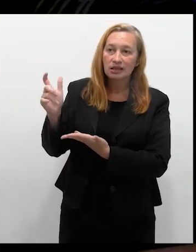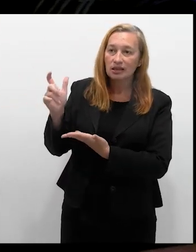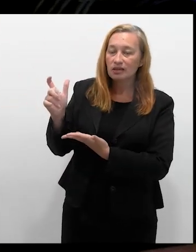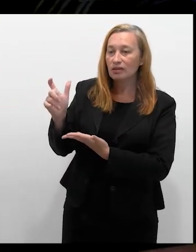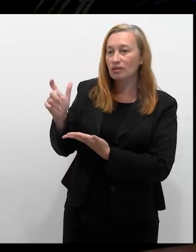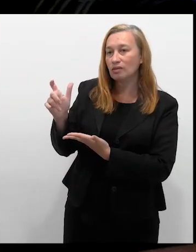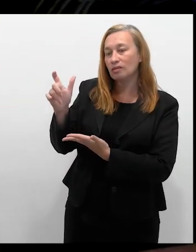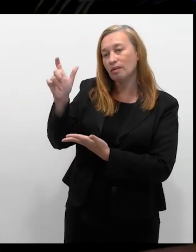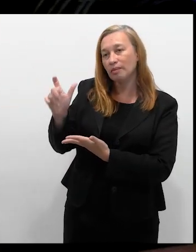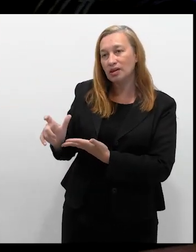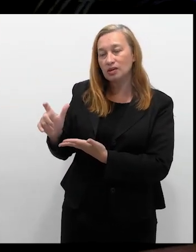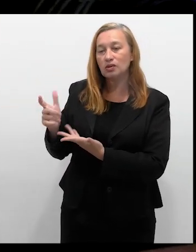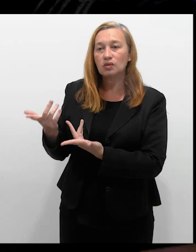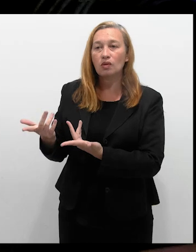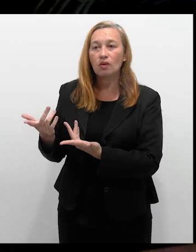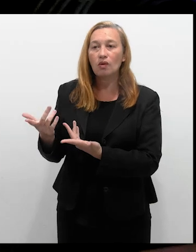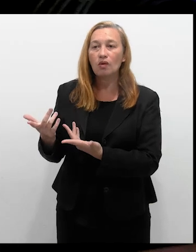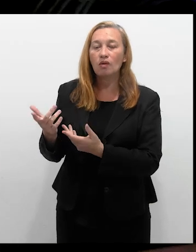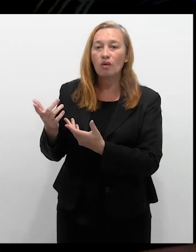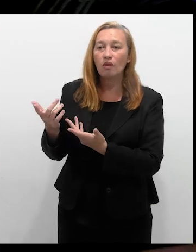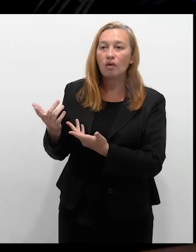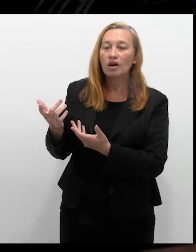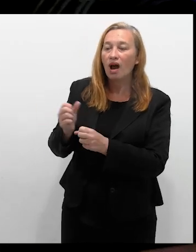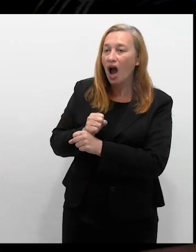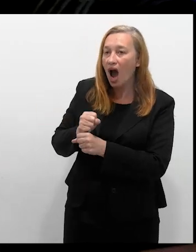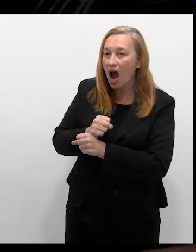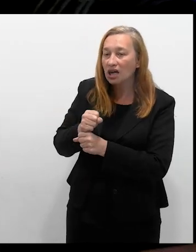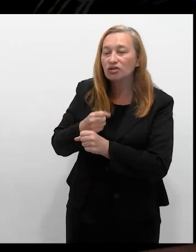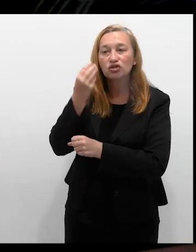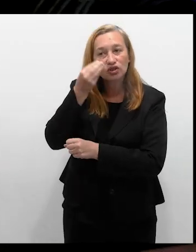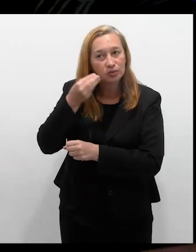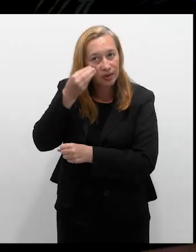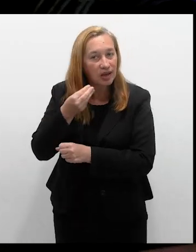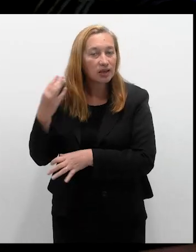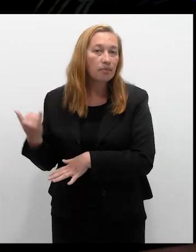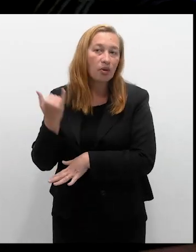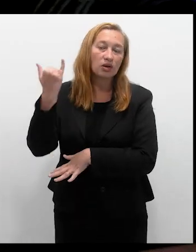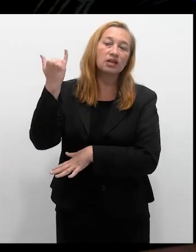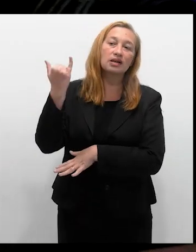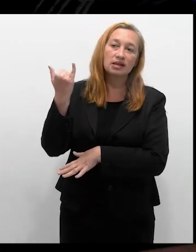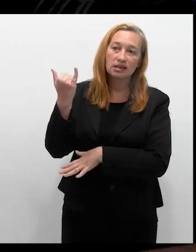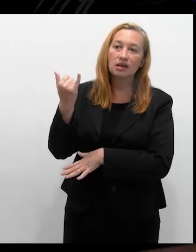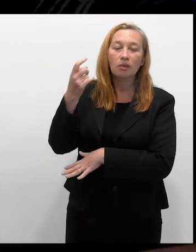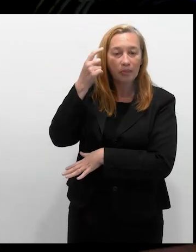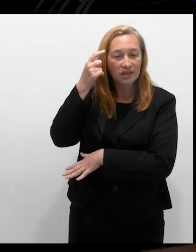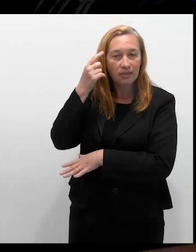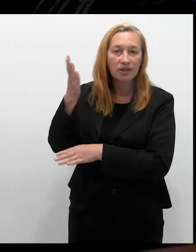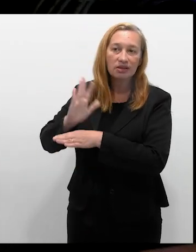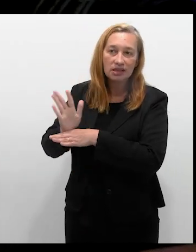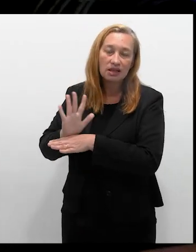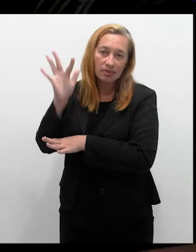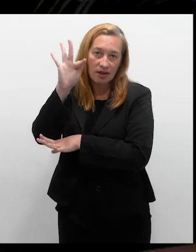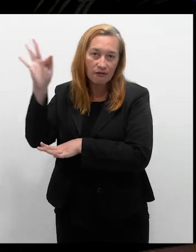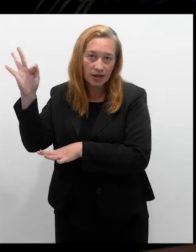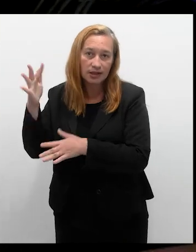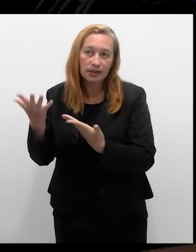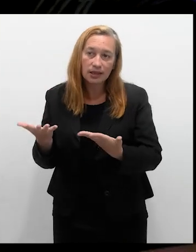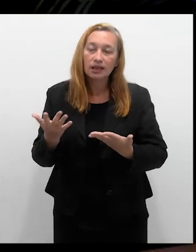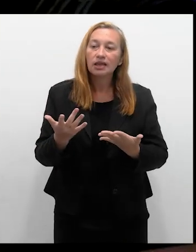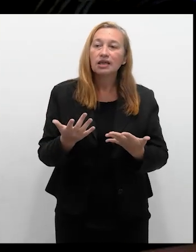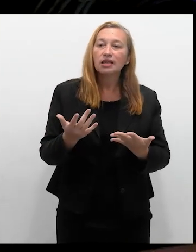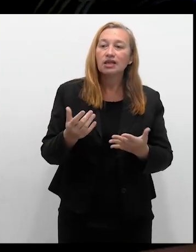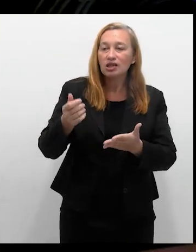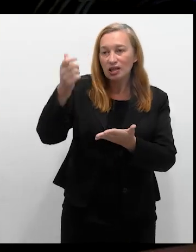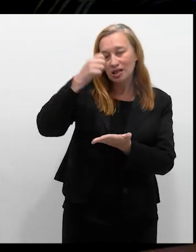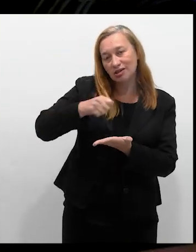foi redator-chefe da Cahiers du Cinéma por muitos anos. Ele tem uma importância muito grande, né, no pensamento sobre o cinema na França.